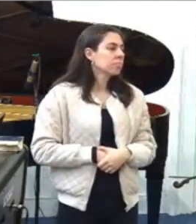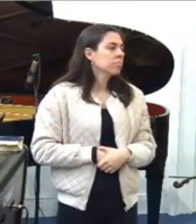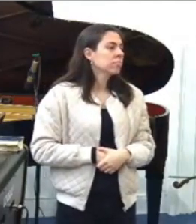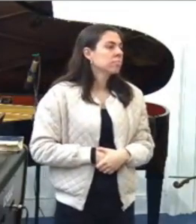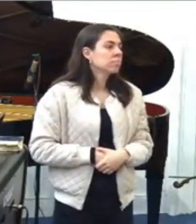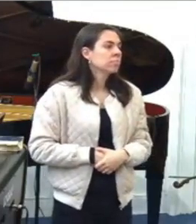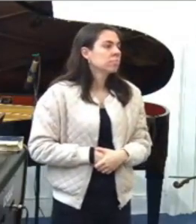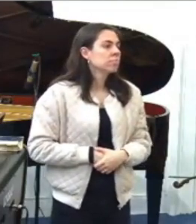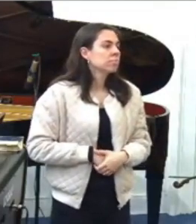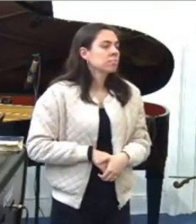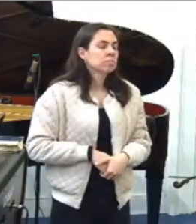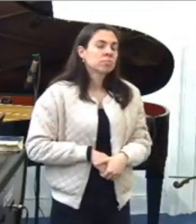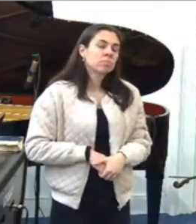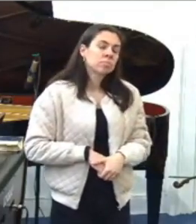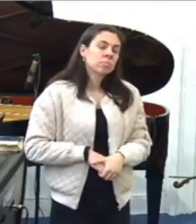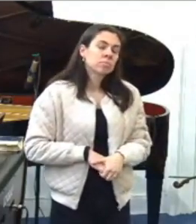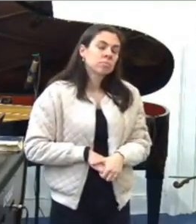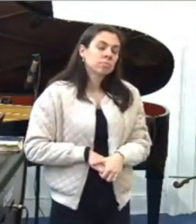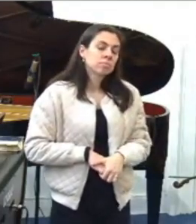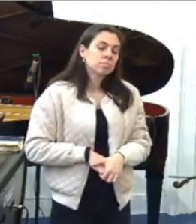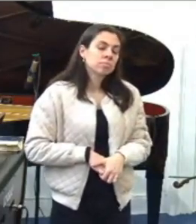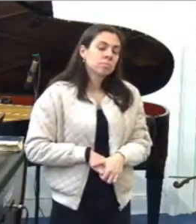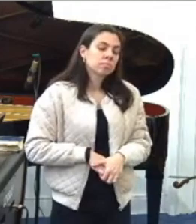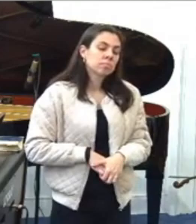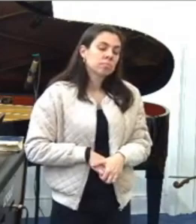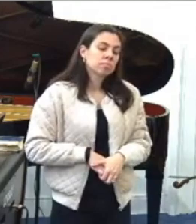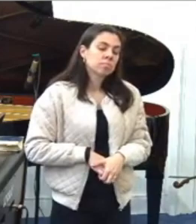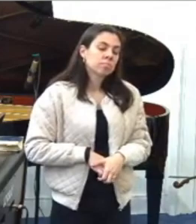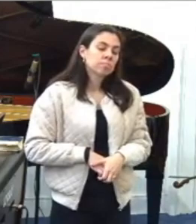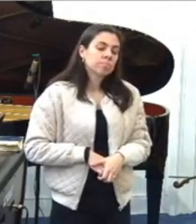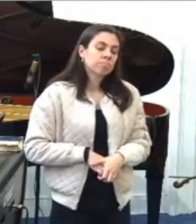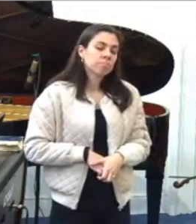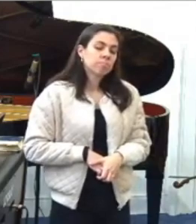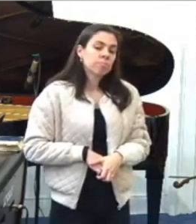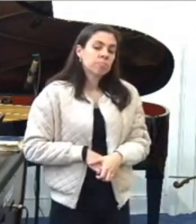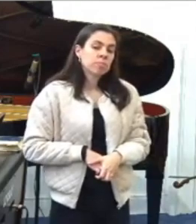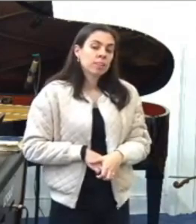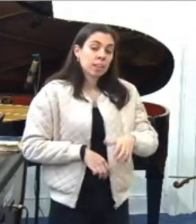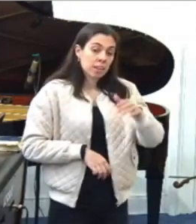Deus. Sabe o que mantém um missionário no campo,